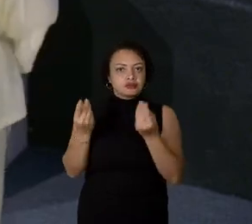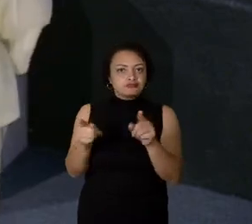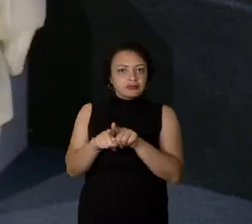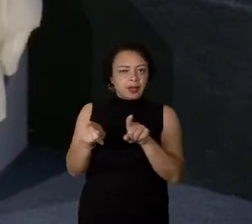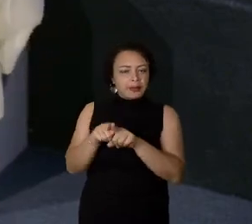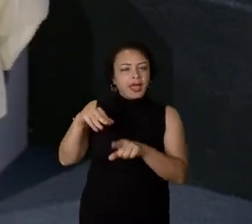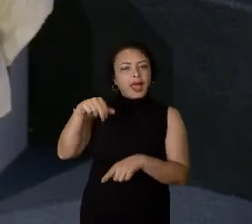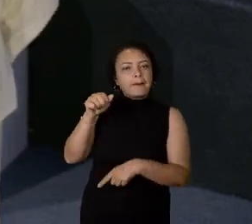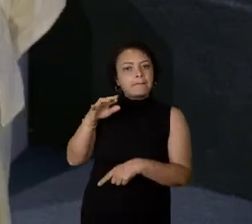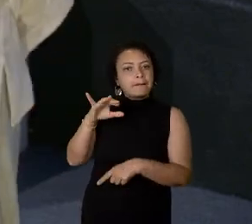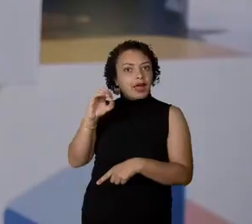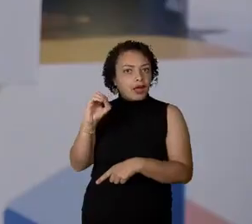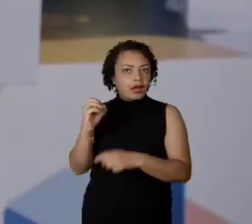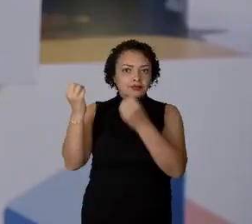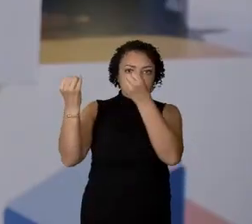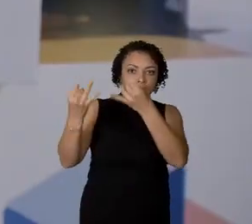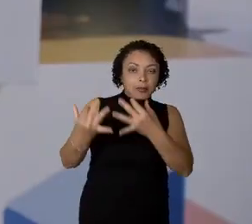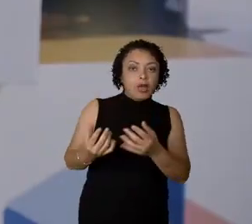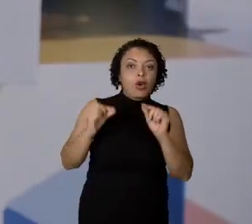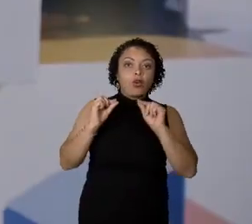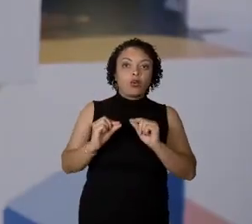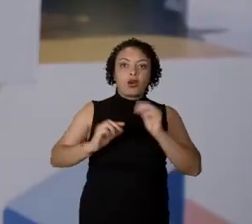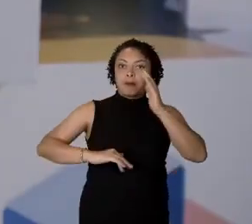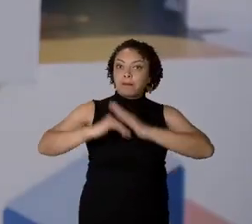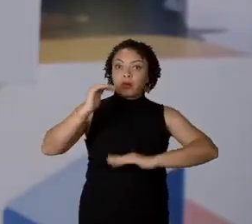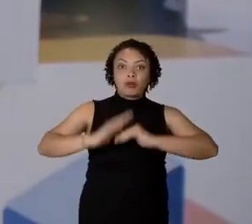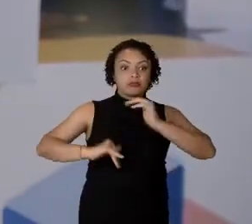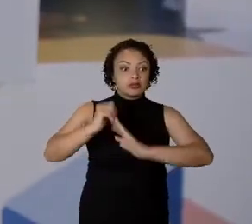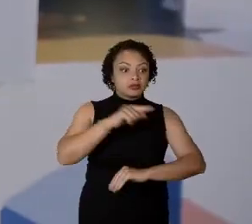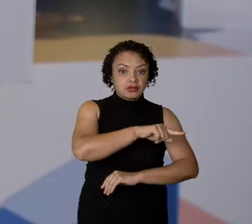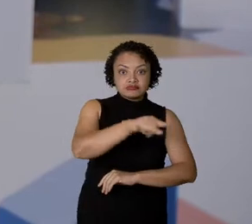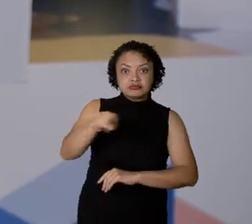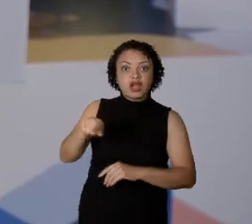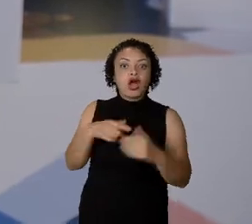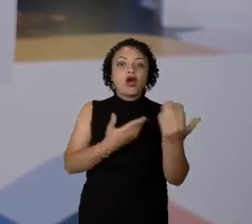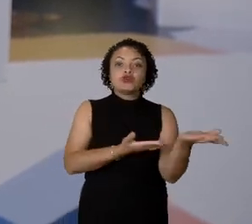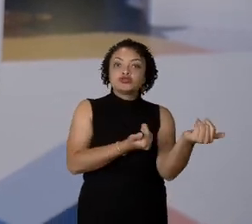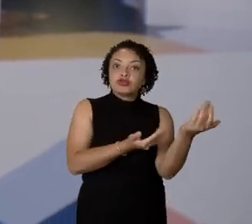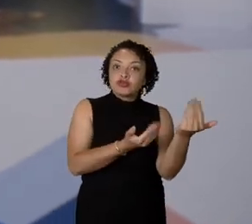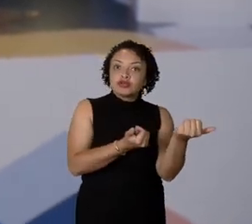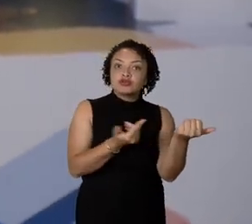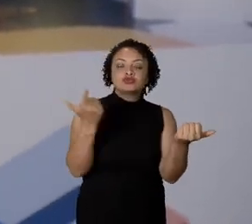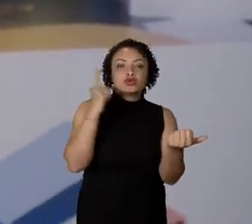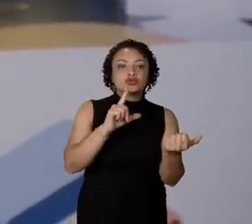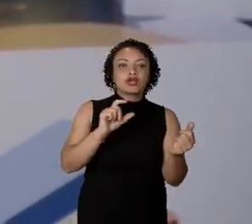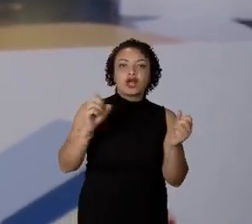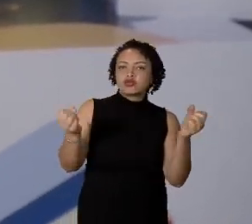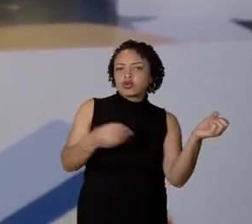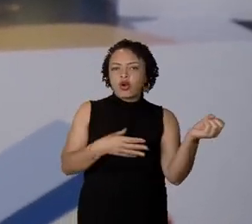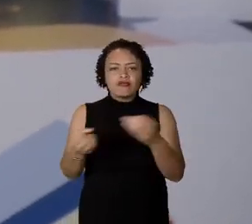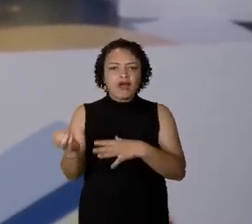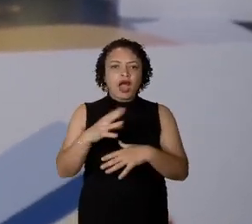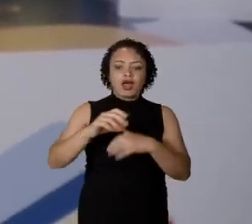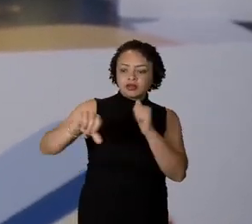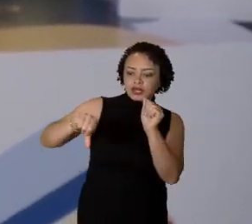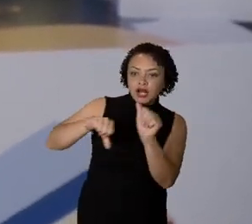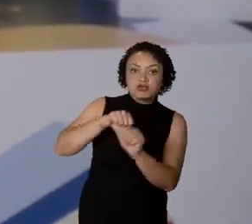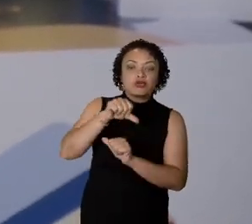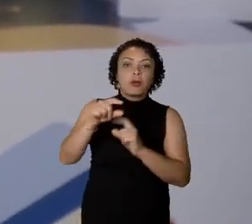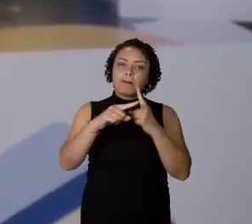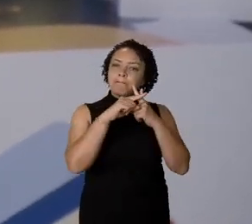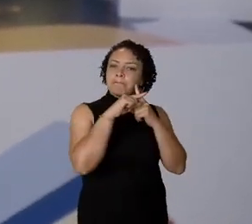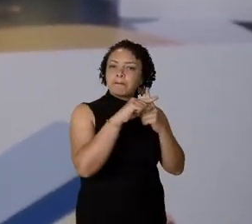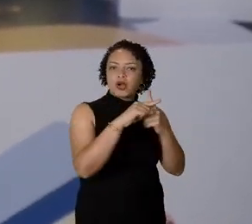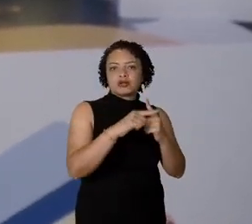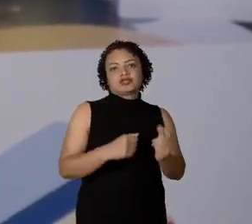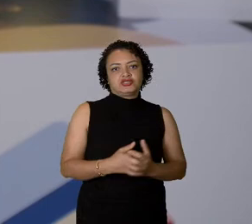já mostrou, o potencial da nossa juventude para inovar, transformar positivamente a